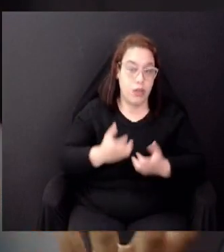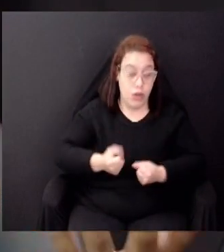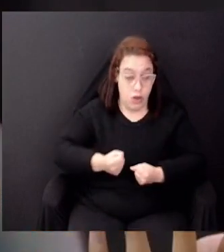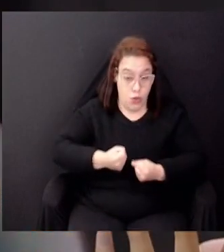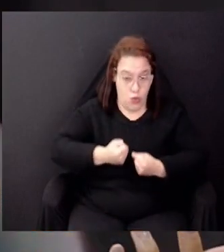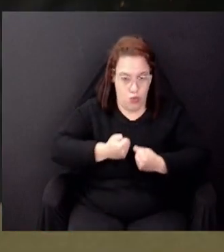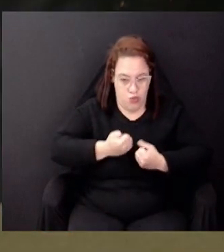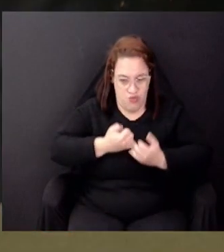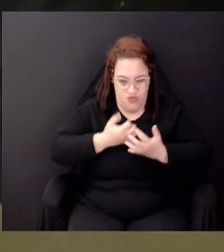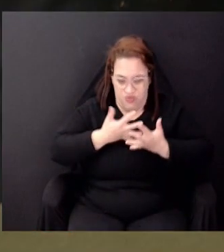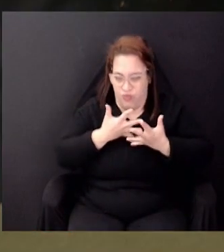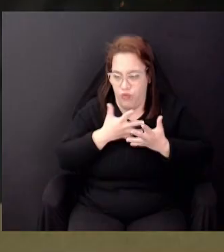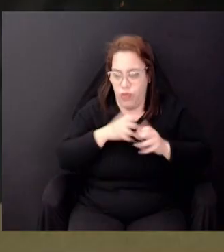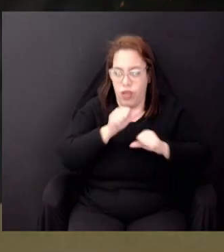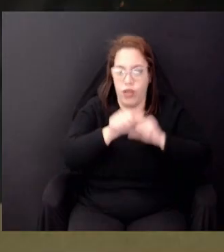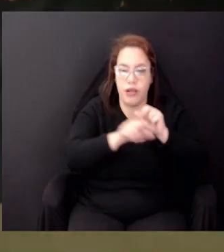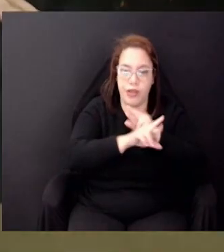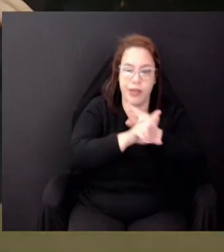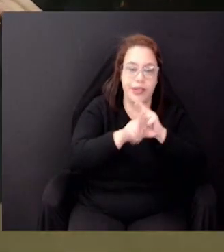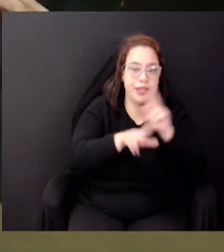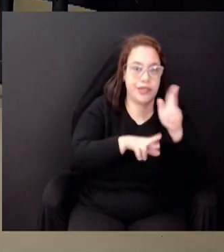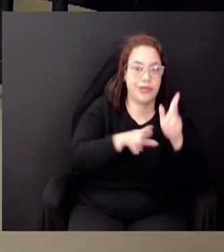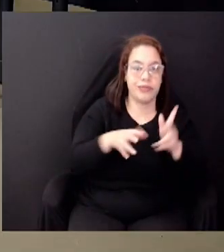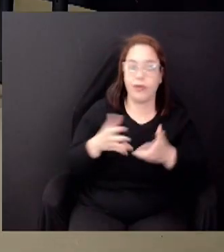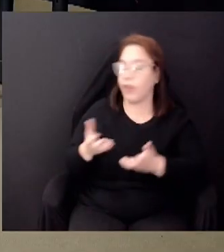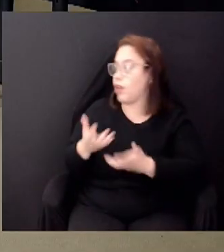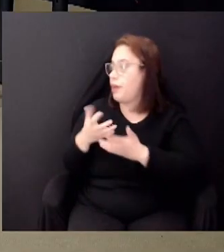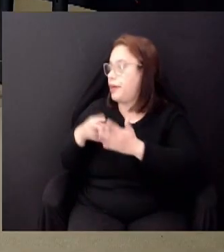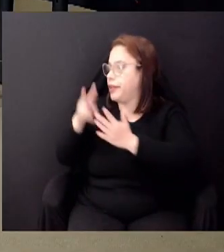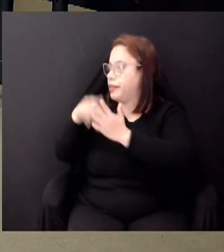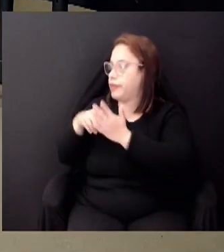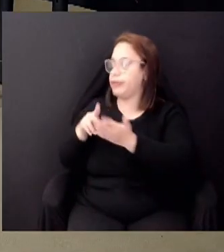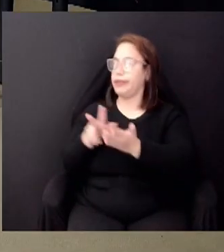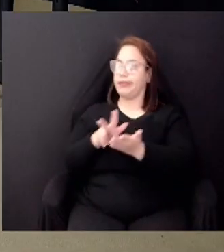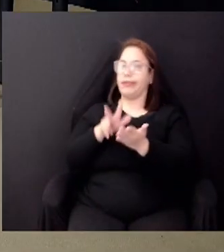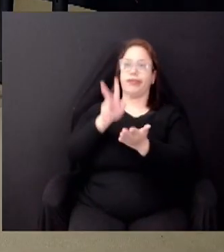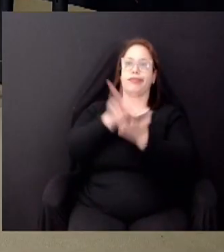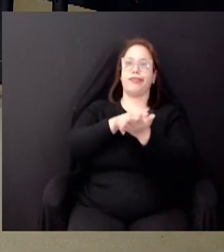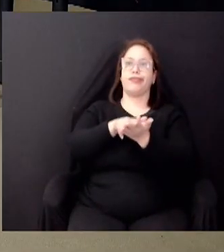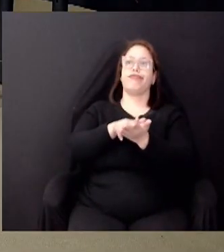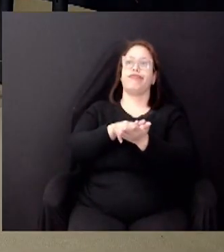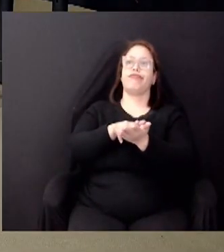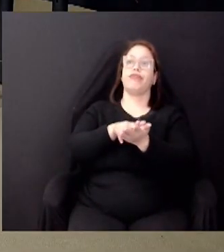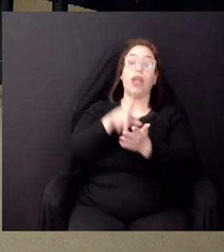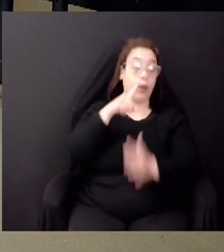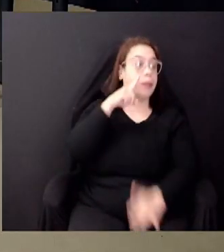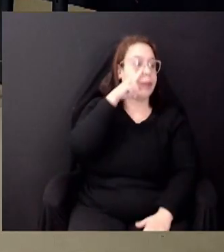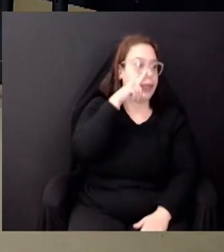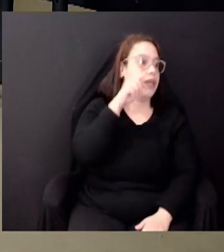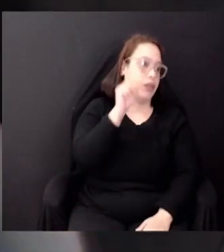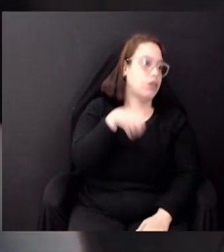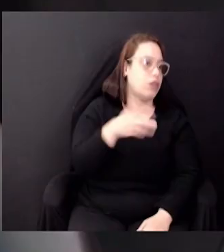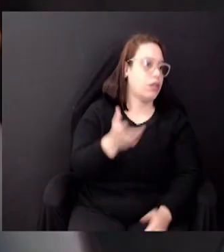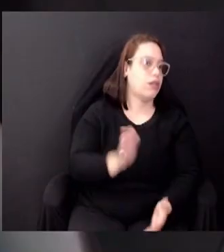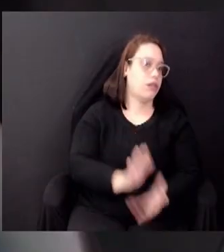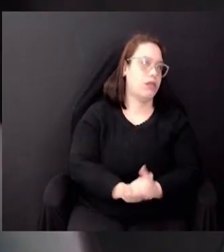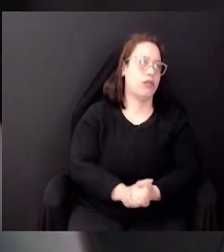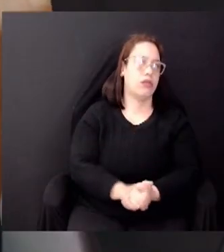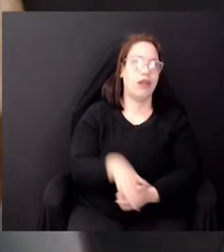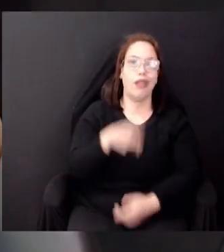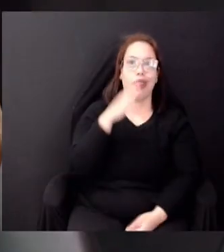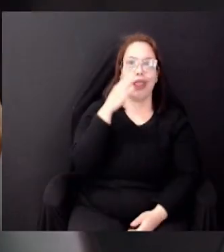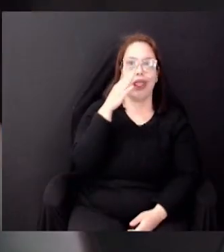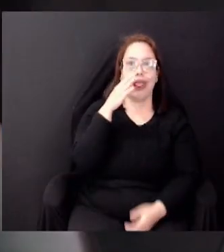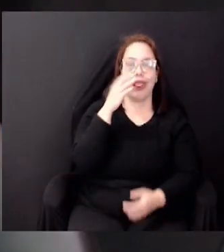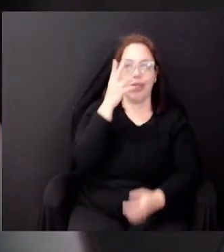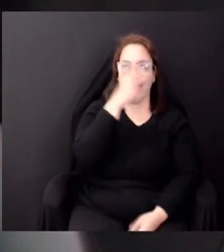Você tá vai lá ser muito maior, assistindo né? vídeo deitado na Exato, cama. mas é uma armadilha mesmo, Total, porque isso gente. engana o nosso cérebro, faz a